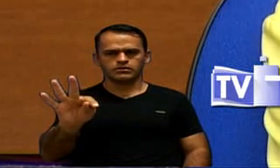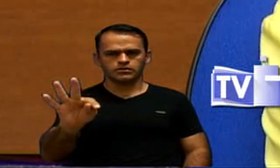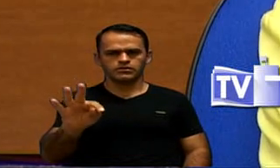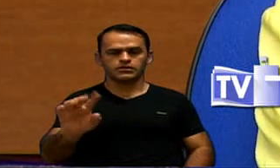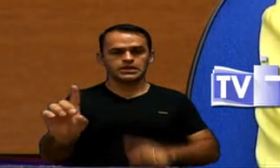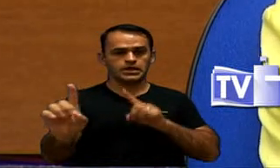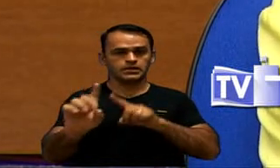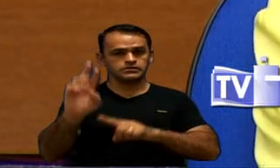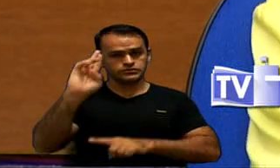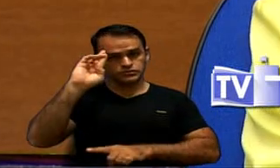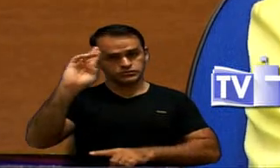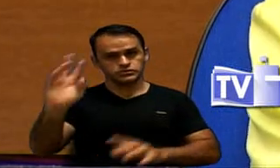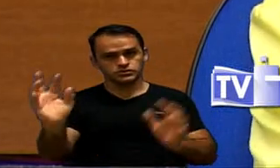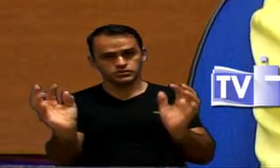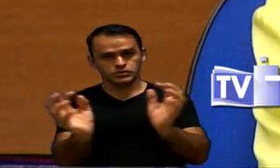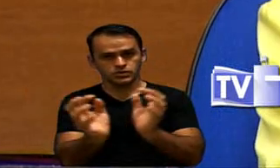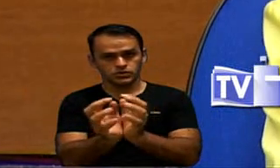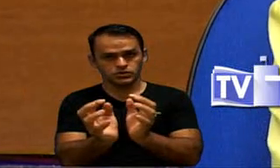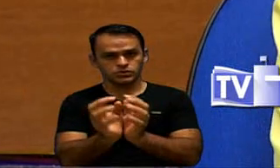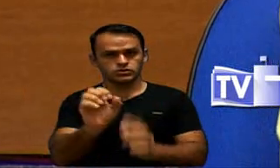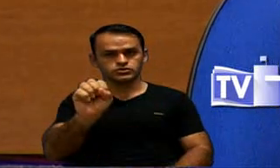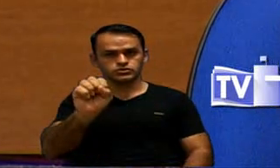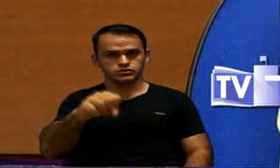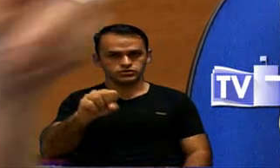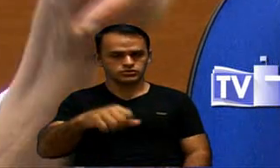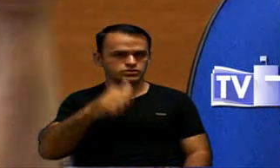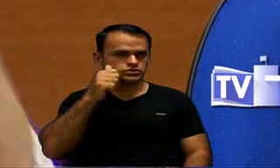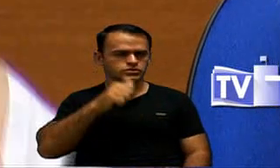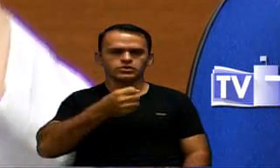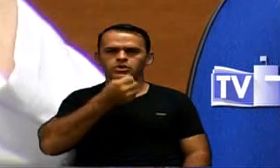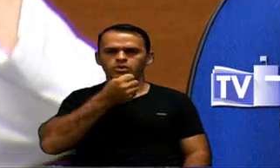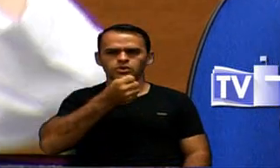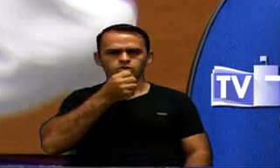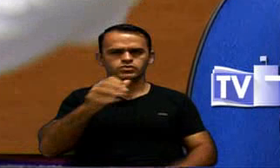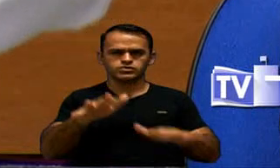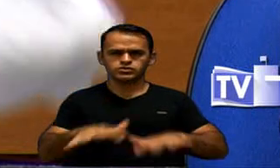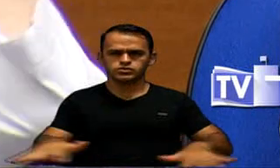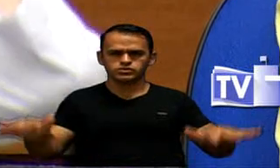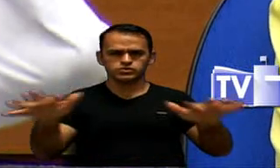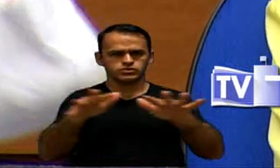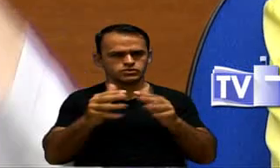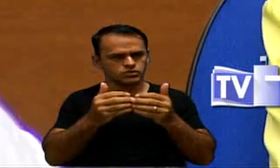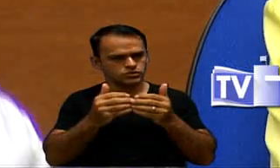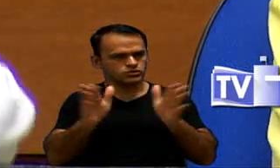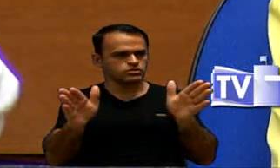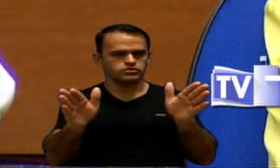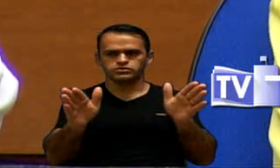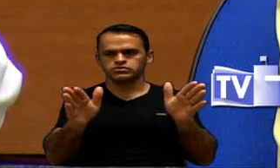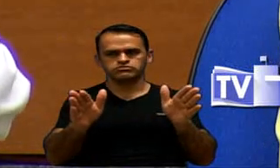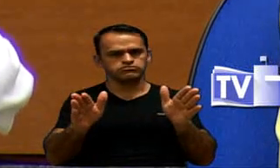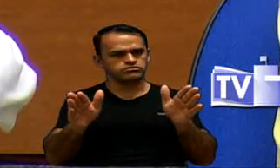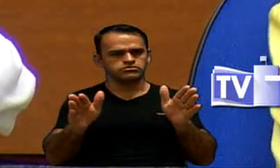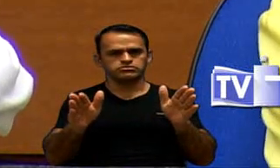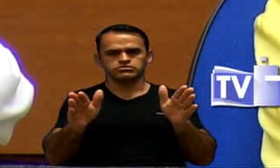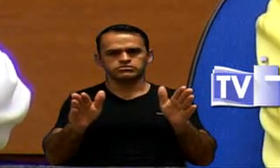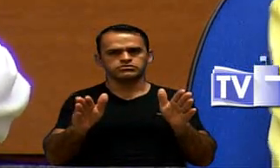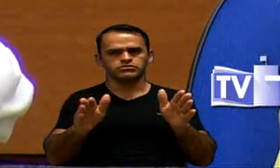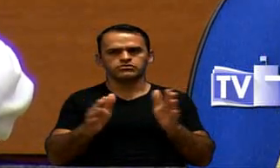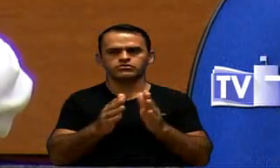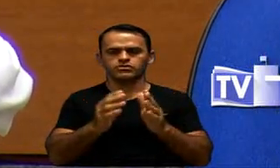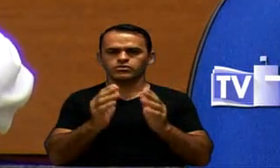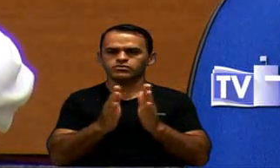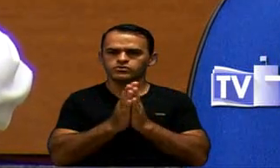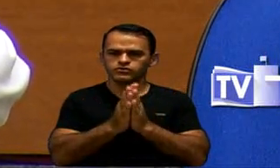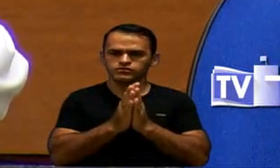Mulher. Tem direito. Está aberto. Todos os microfones, gente, está aberto. Então, se vocês começarem a falar um pouquinho mais